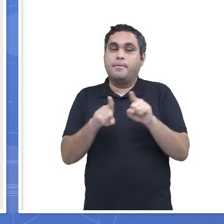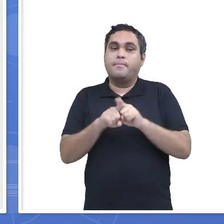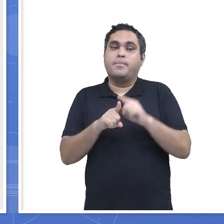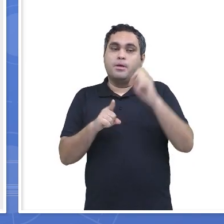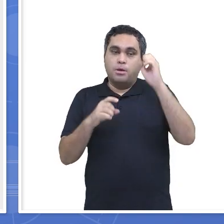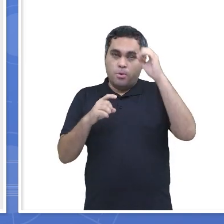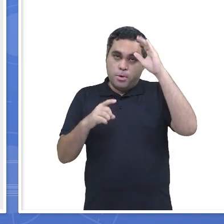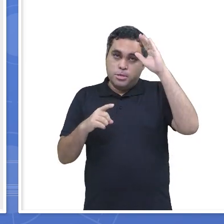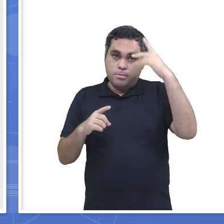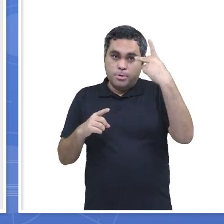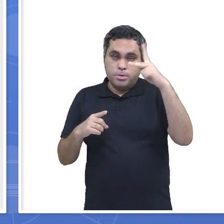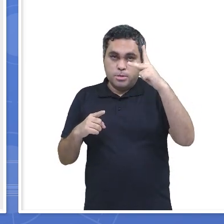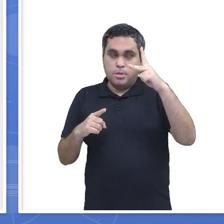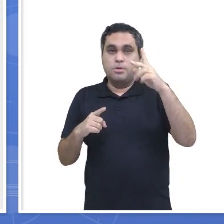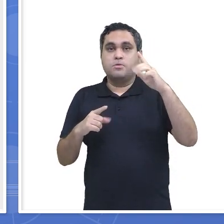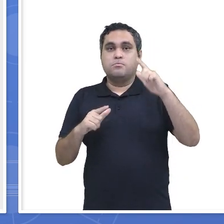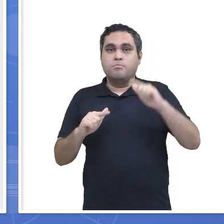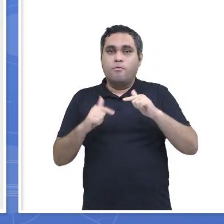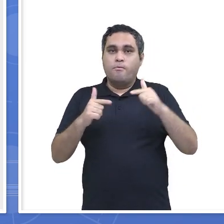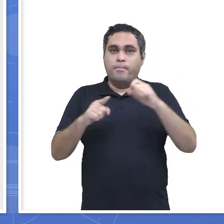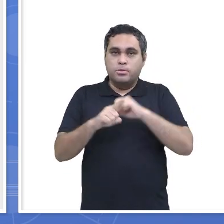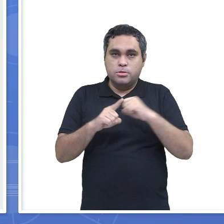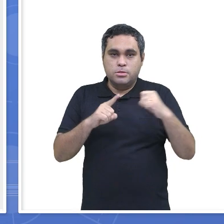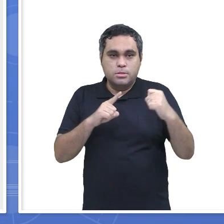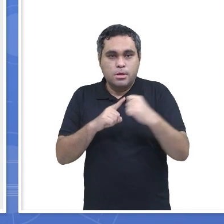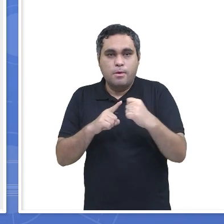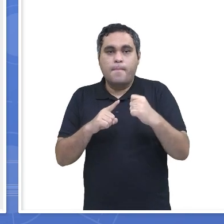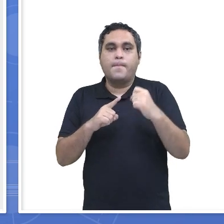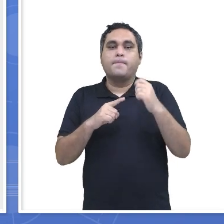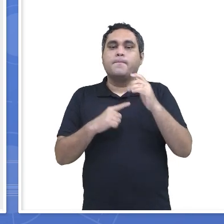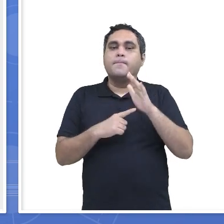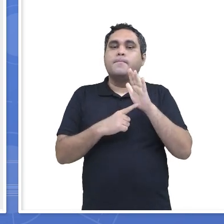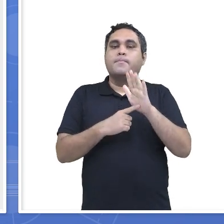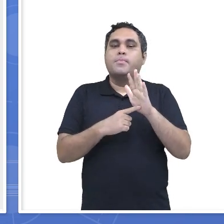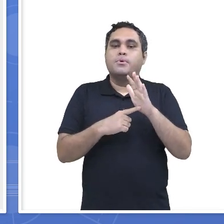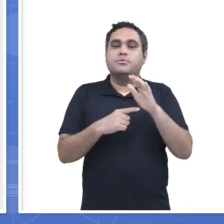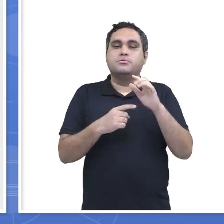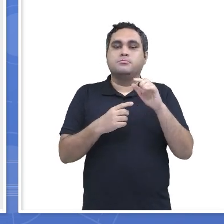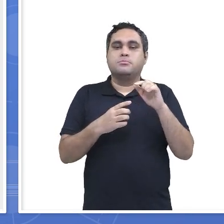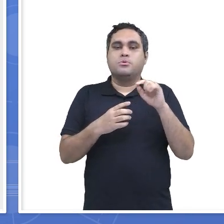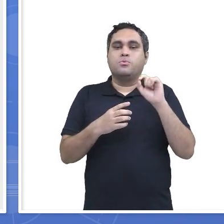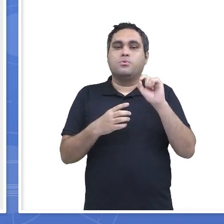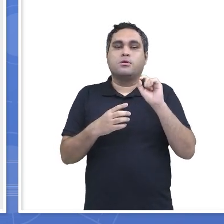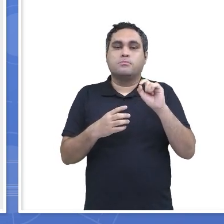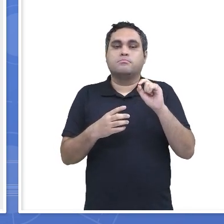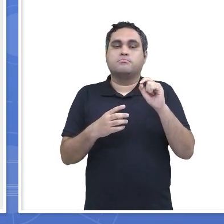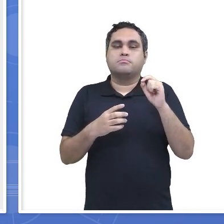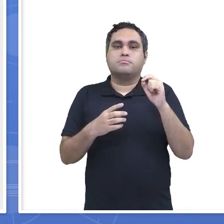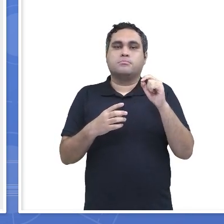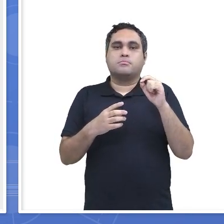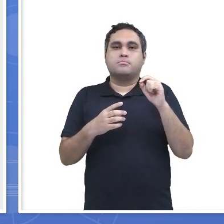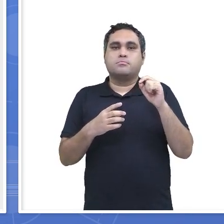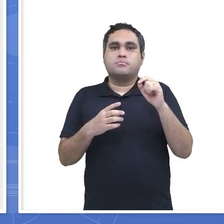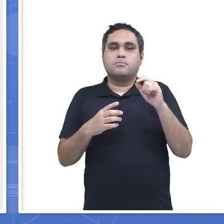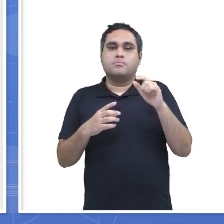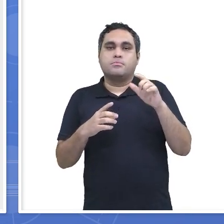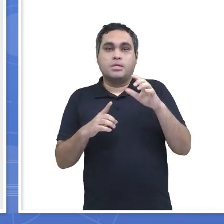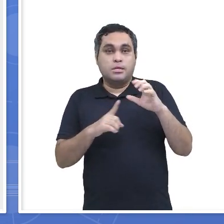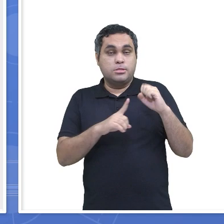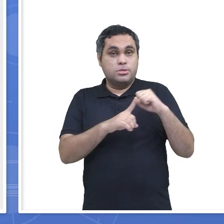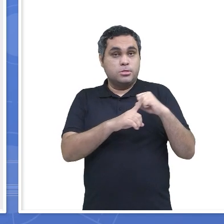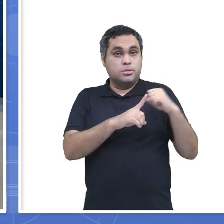novos movimentos sociais, apresente pontos que os diferenciam dos chamados